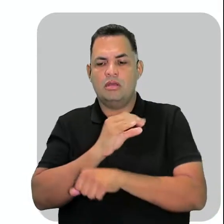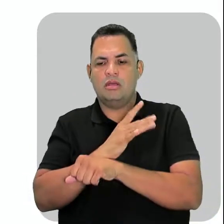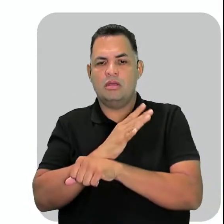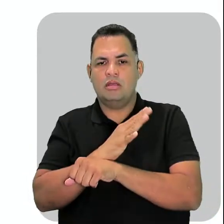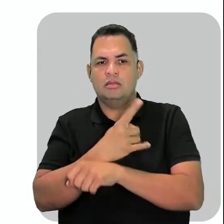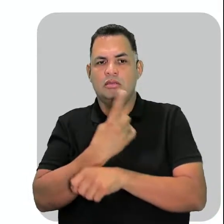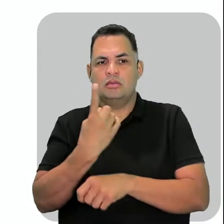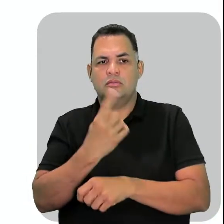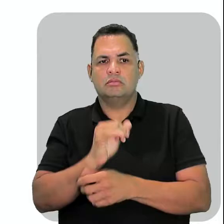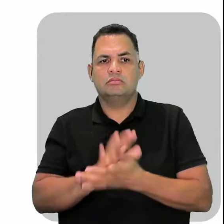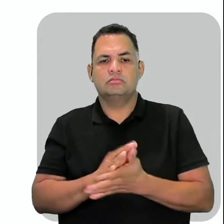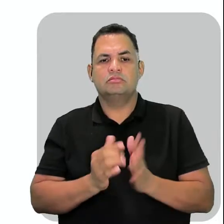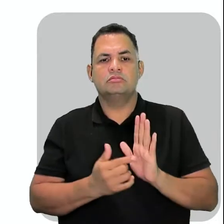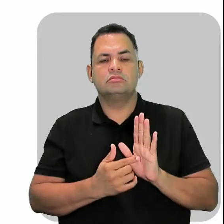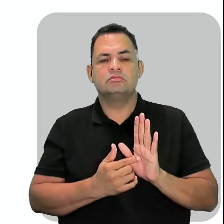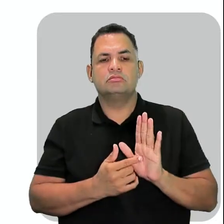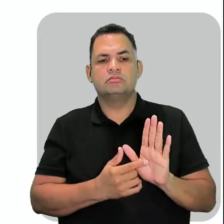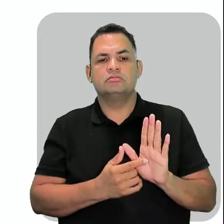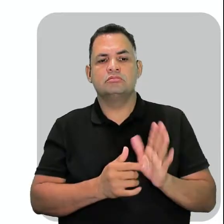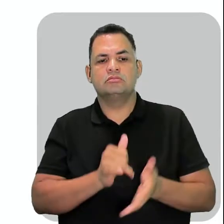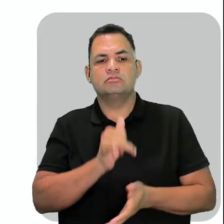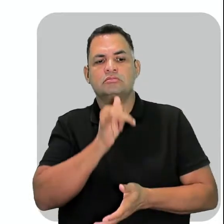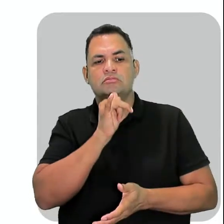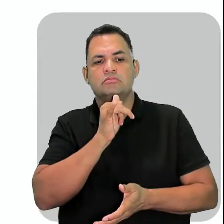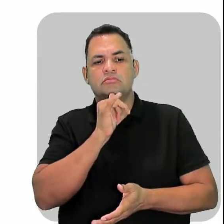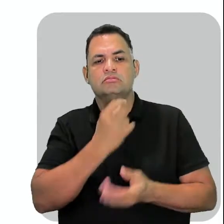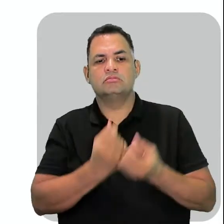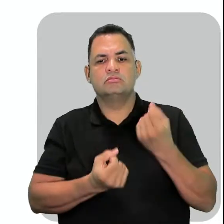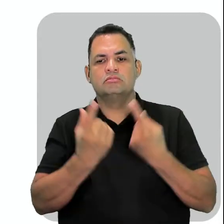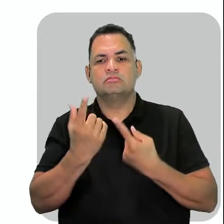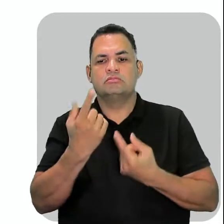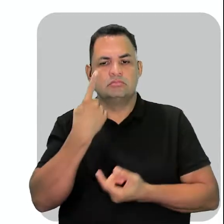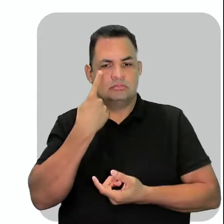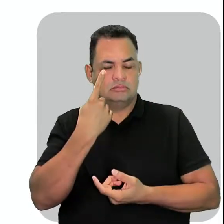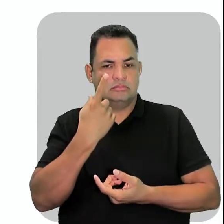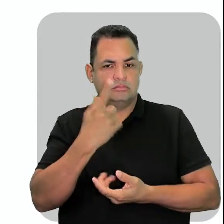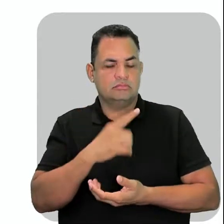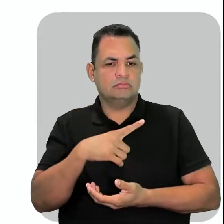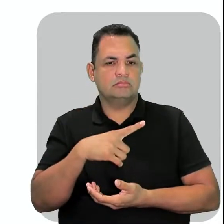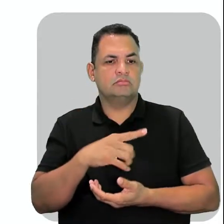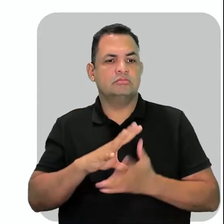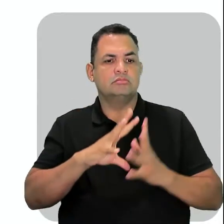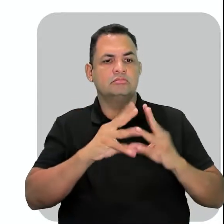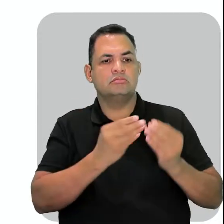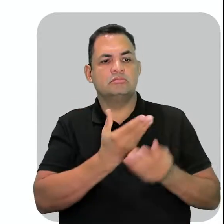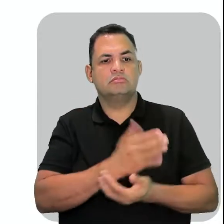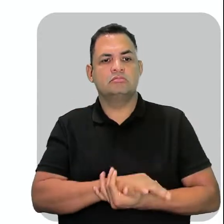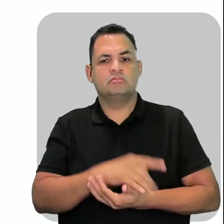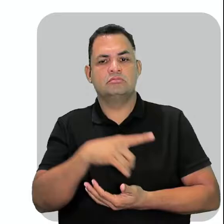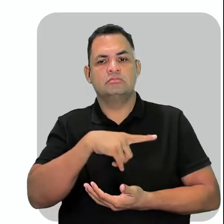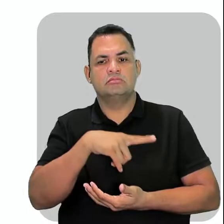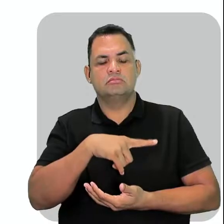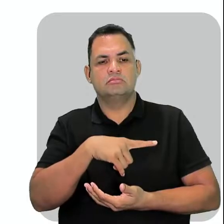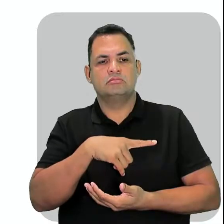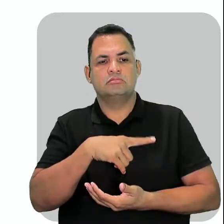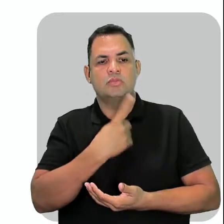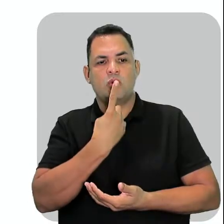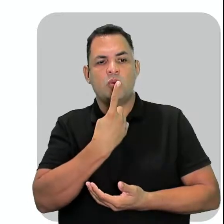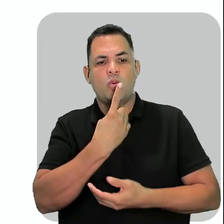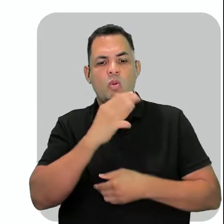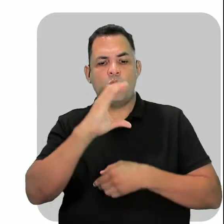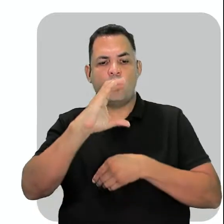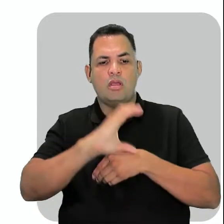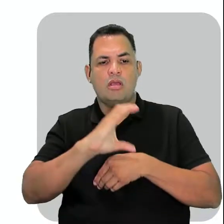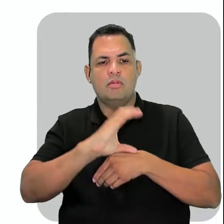exemplos de aminoácidos para a gente, olha. Se você for observar, todos eles estão ligados a um